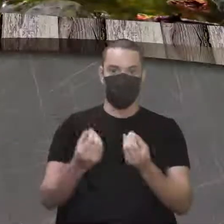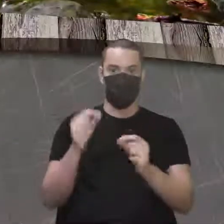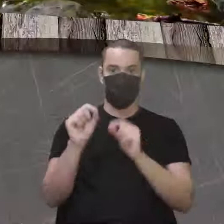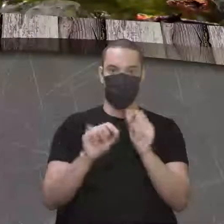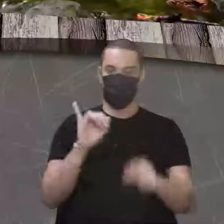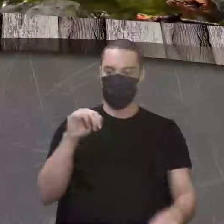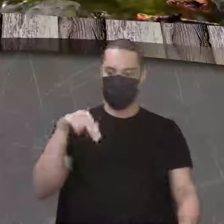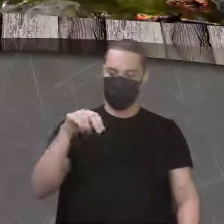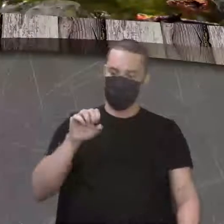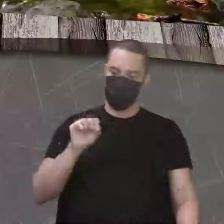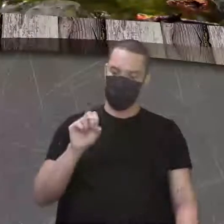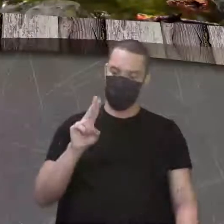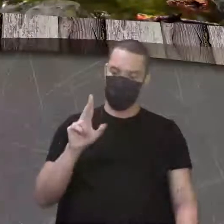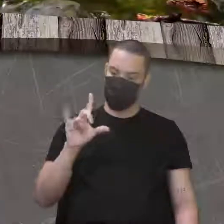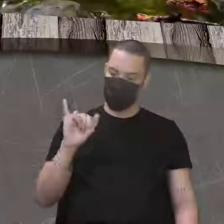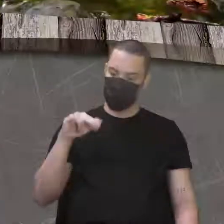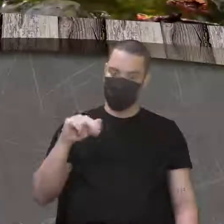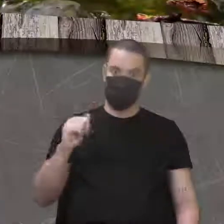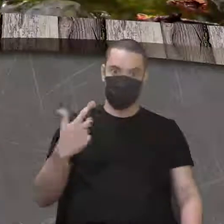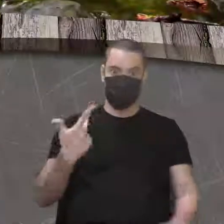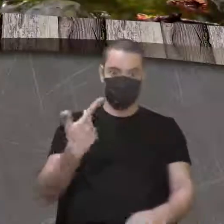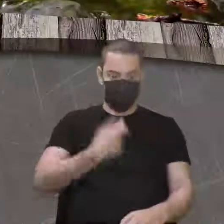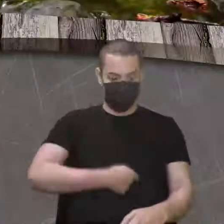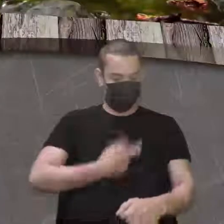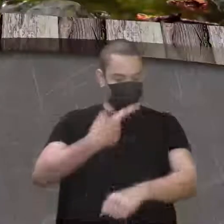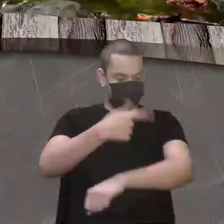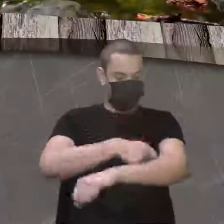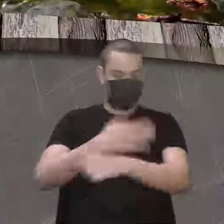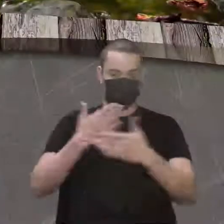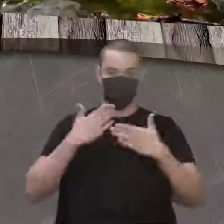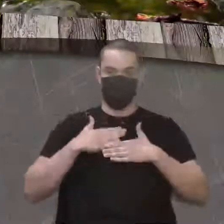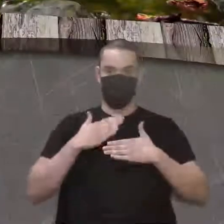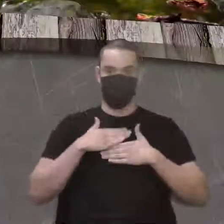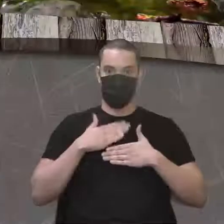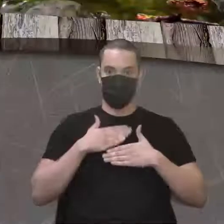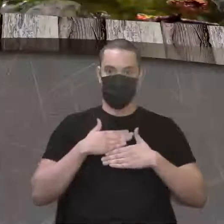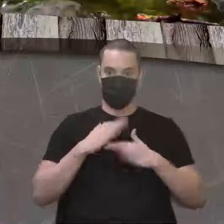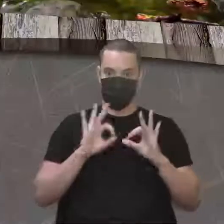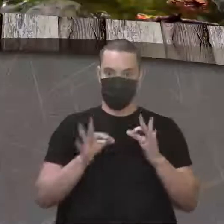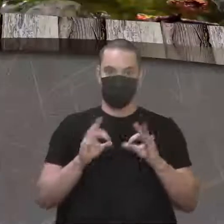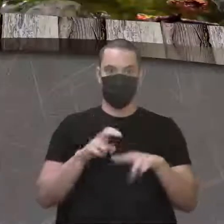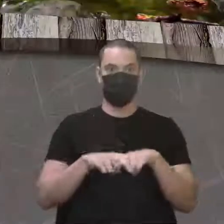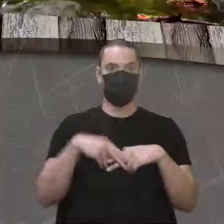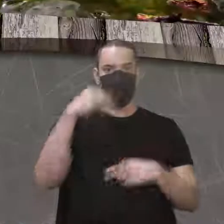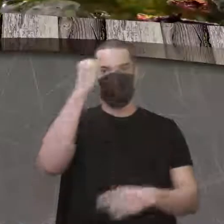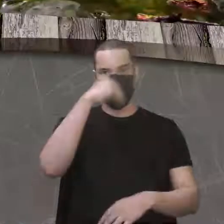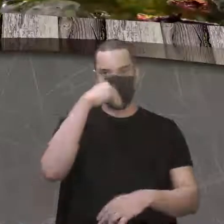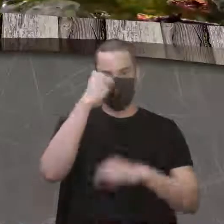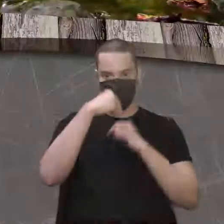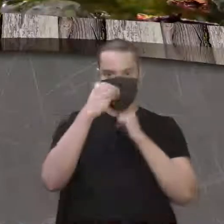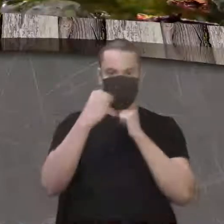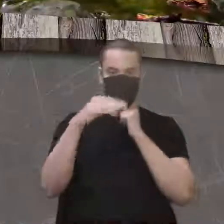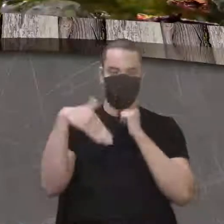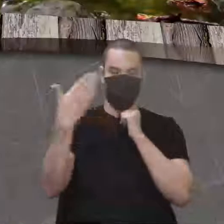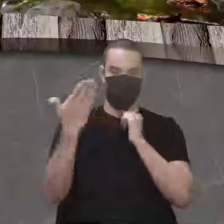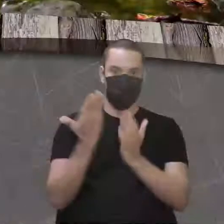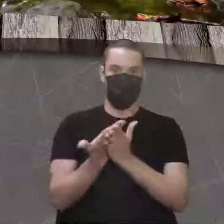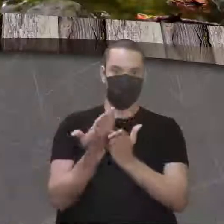insulina e aí a gente introduz no organismo que está debilitado. E assim, esse